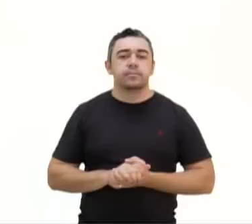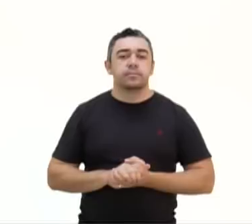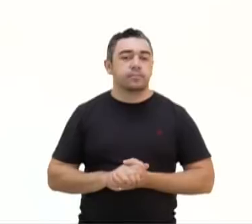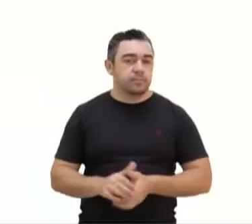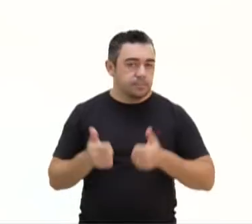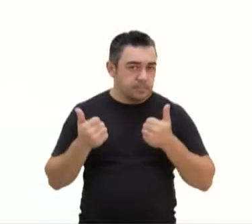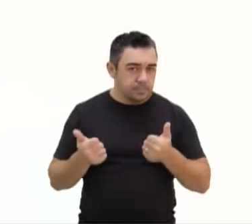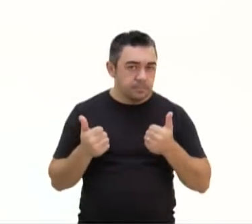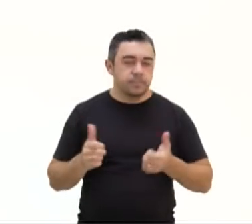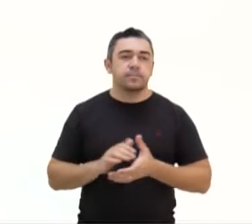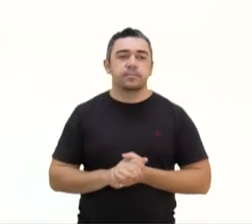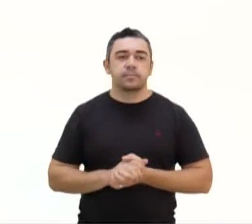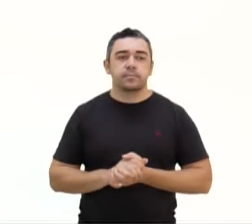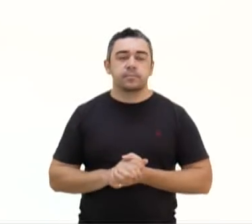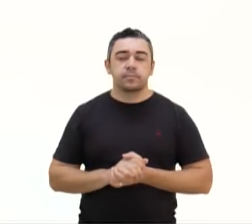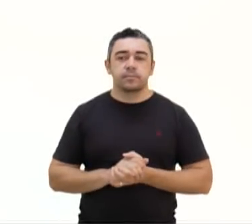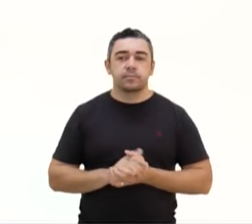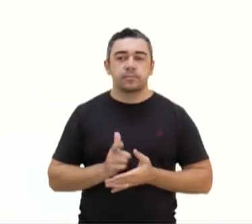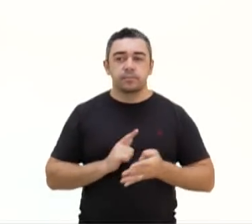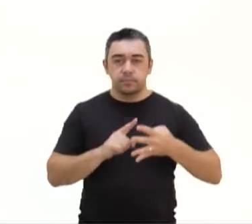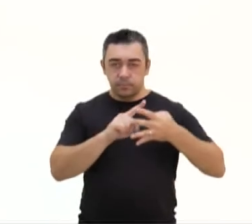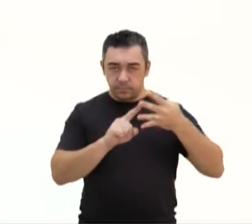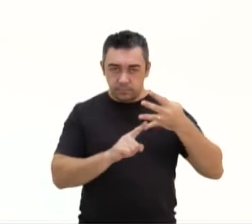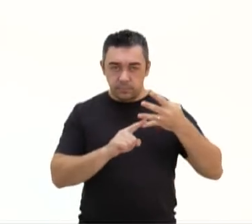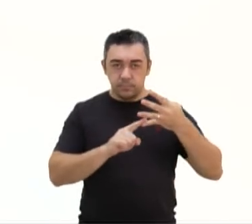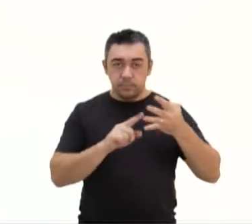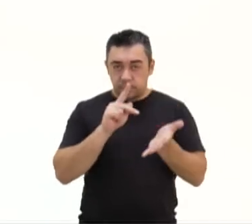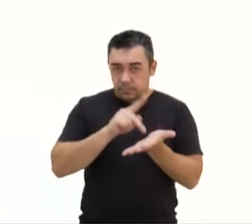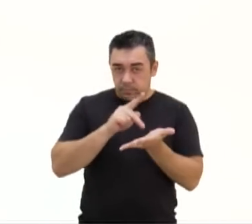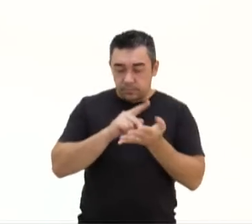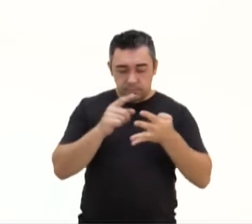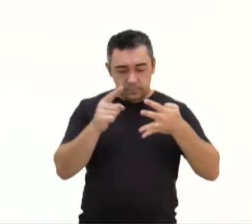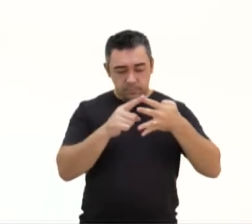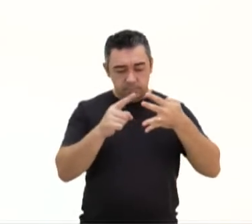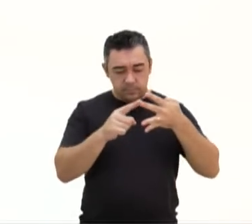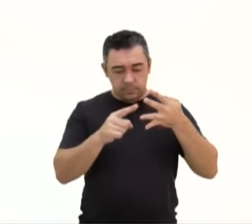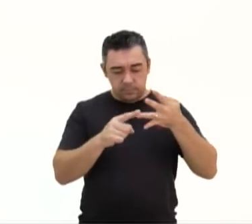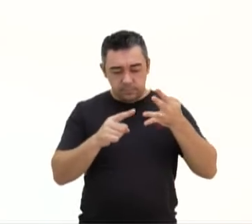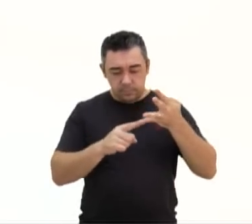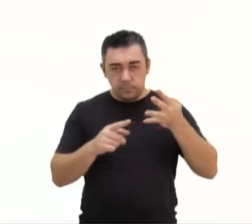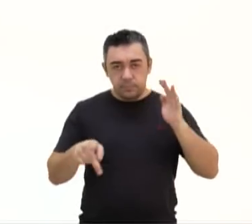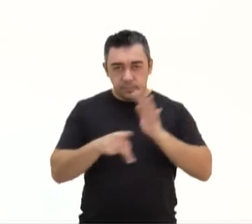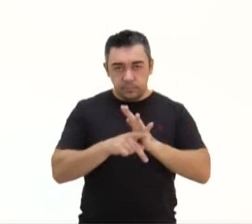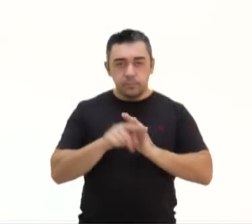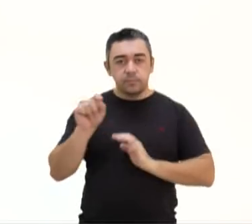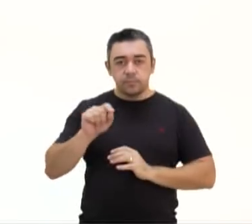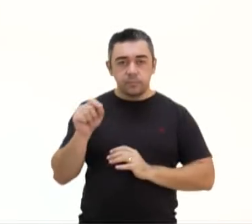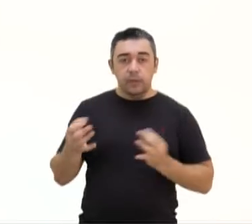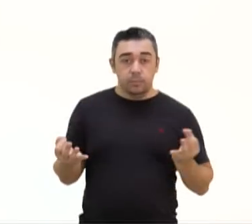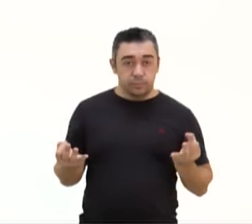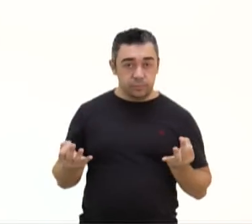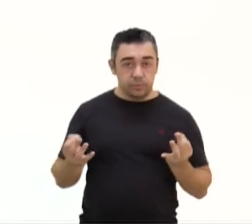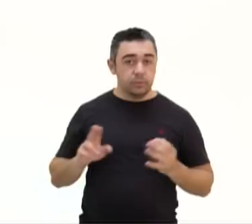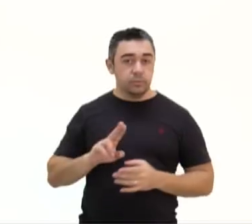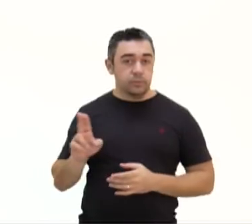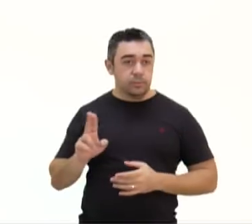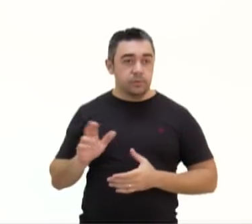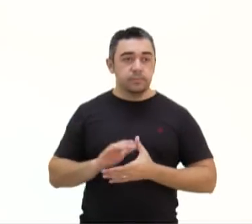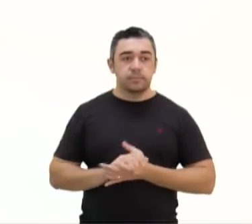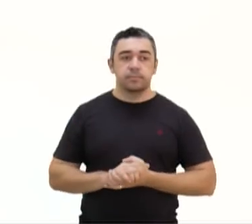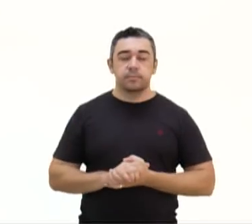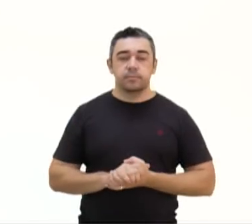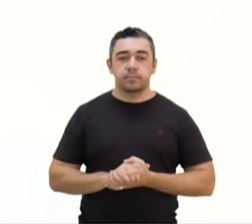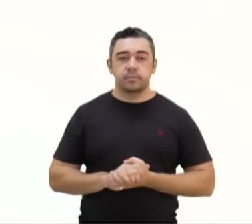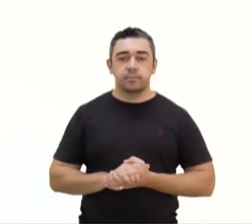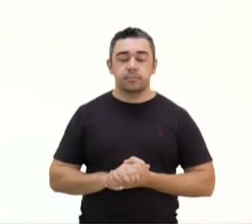Muito bem, as 4 nobres verdades são princípios éticos da filosofia de vida oriental, chamada de...